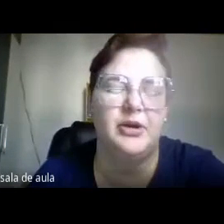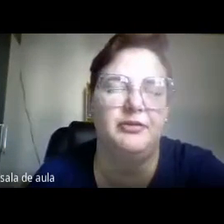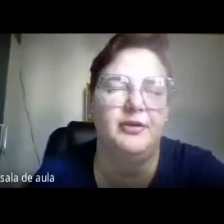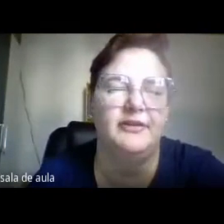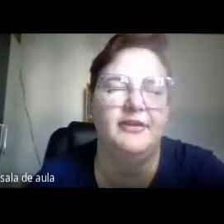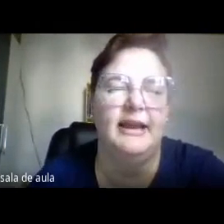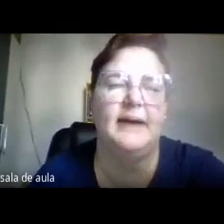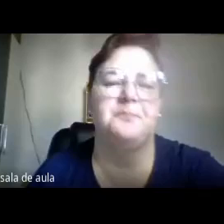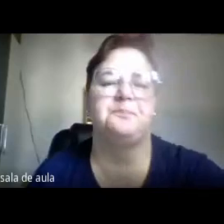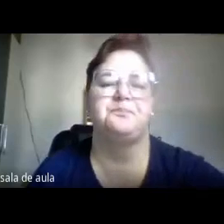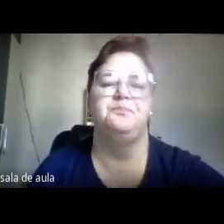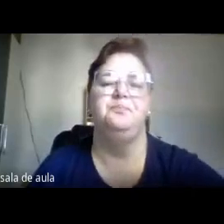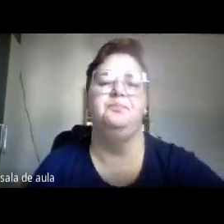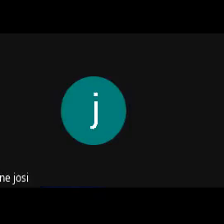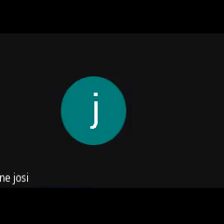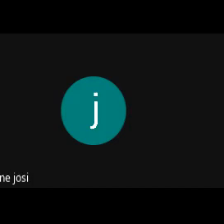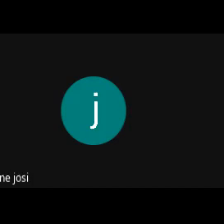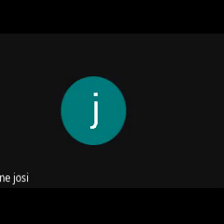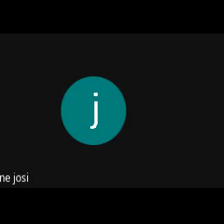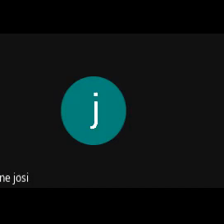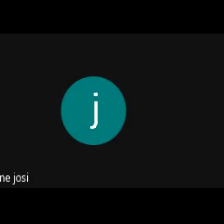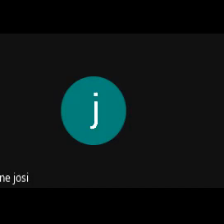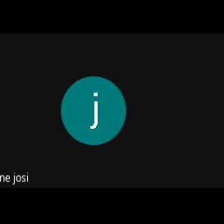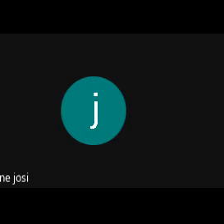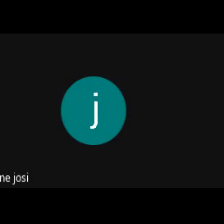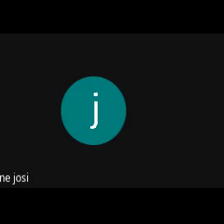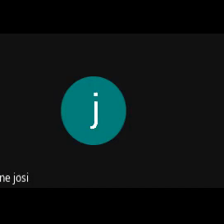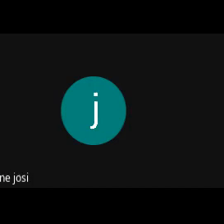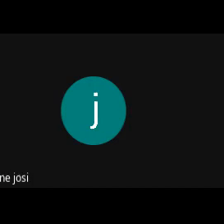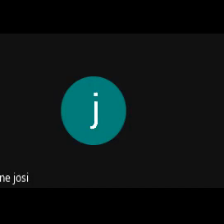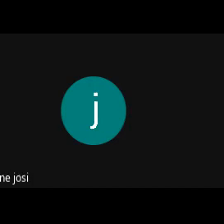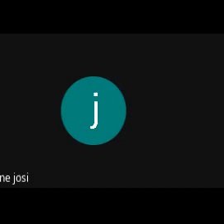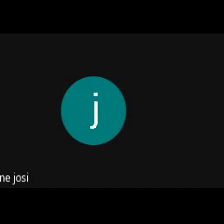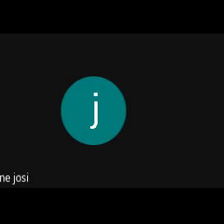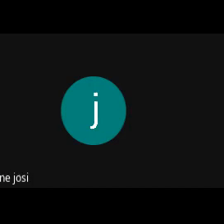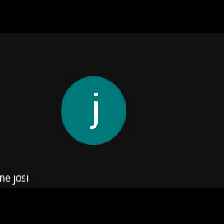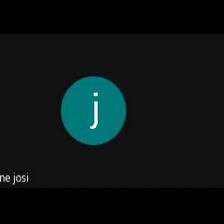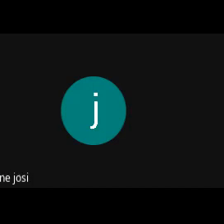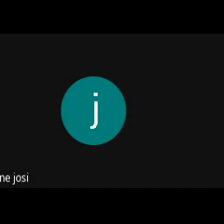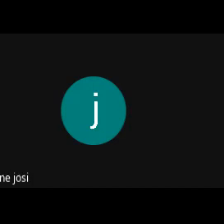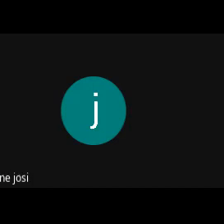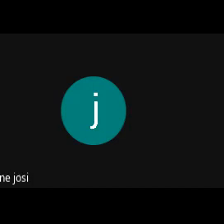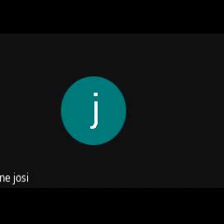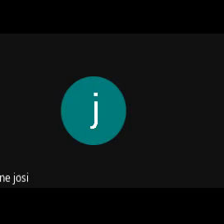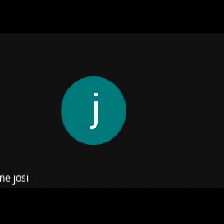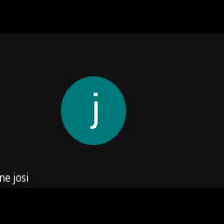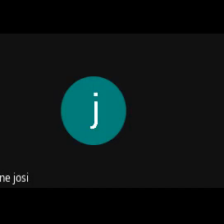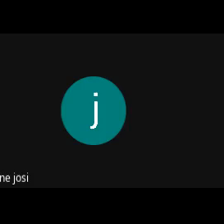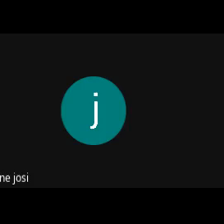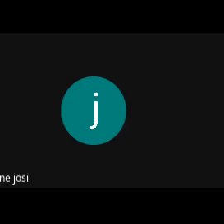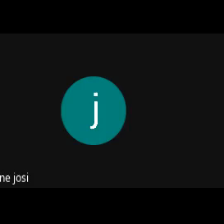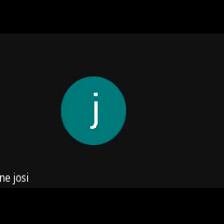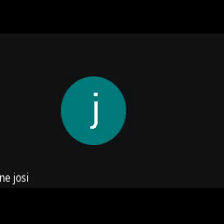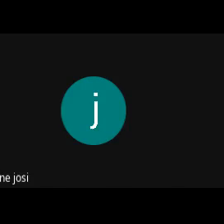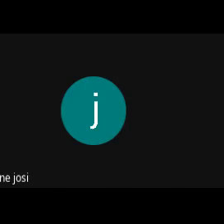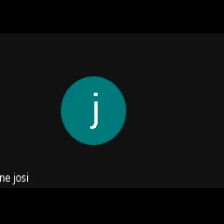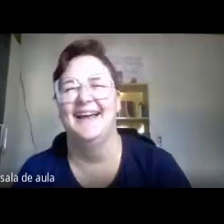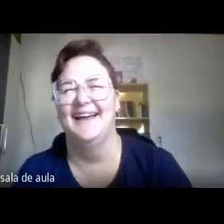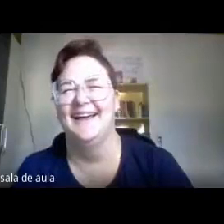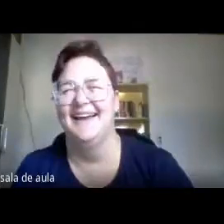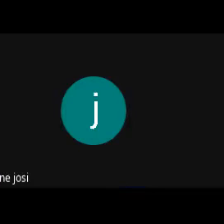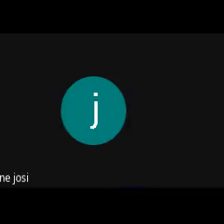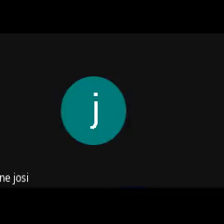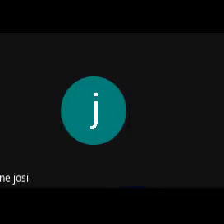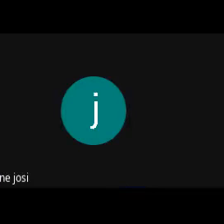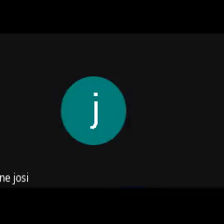abrir o microfone e falar. Tá bom. Olha o barulho da cocota no fundo e do cachorro do lado. Eu vou desligar lá.